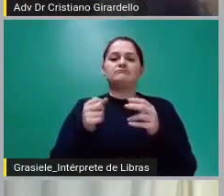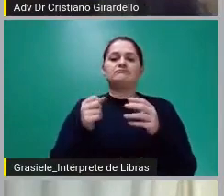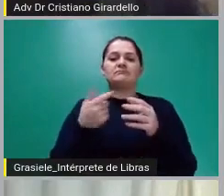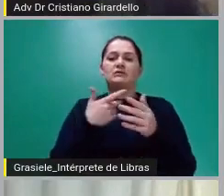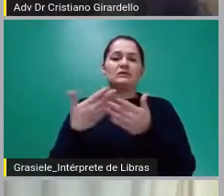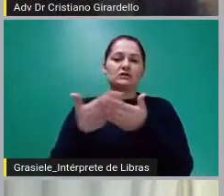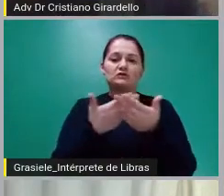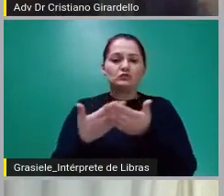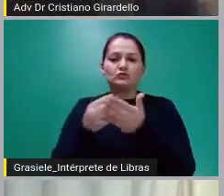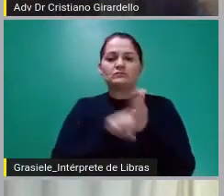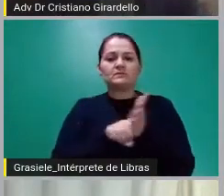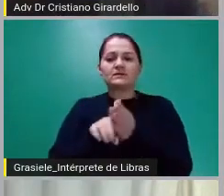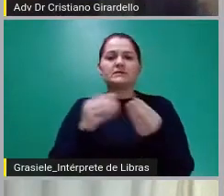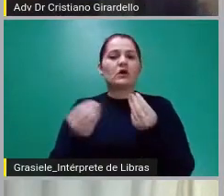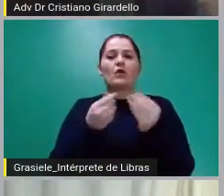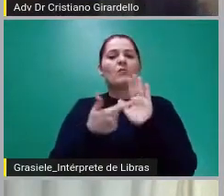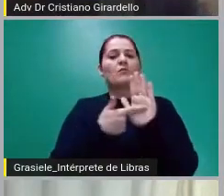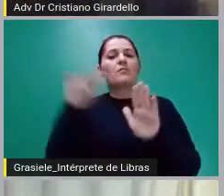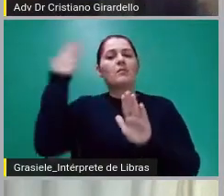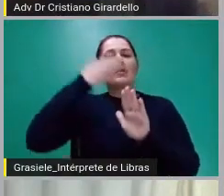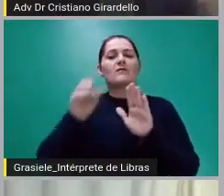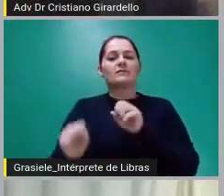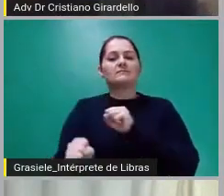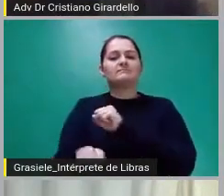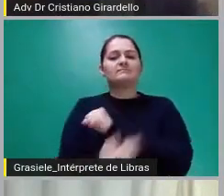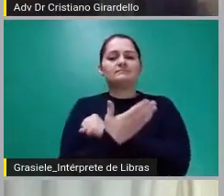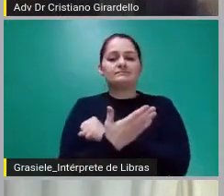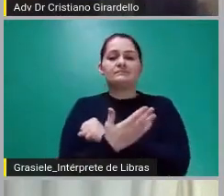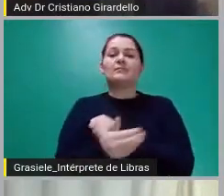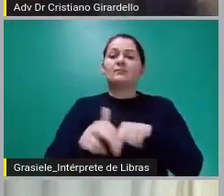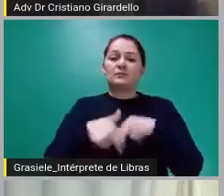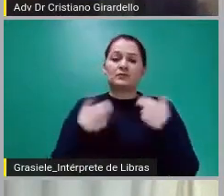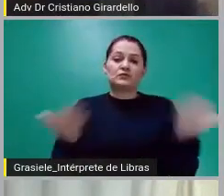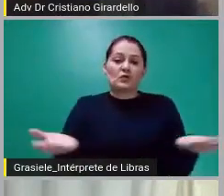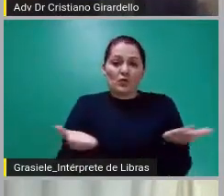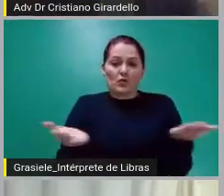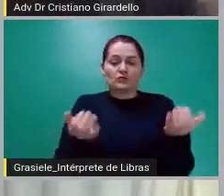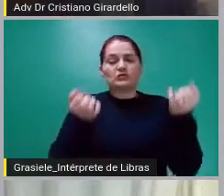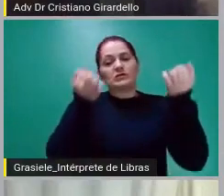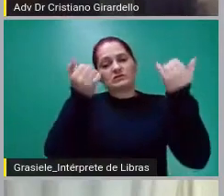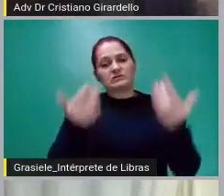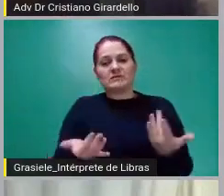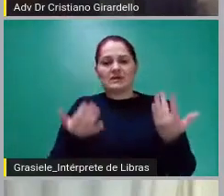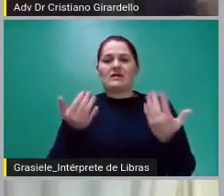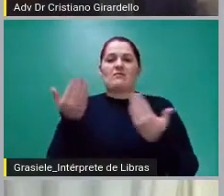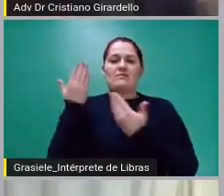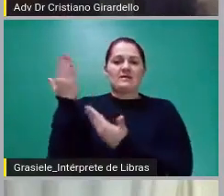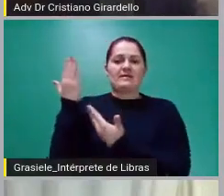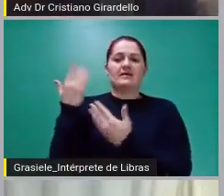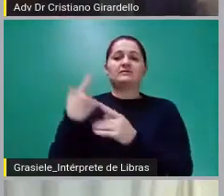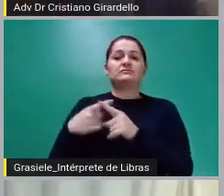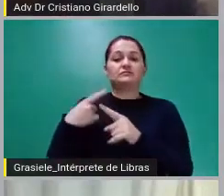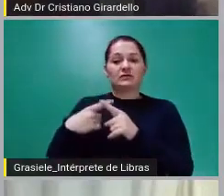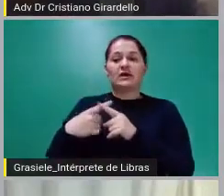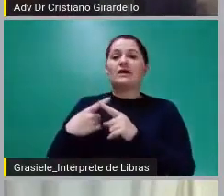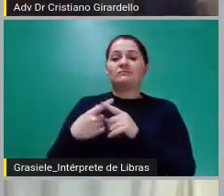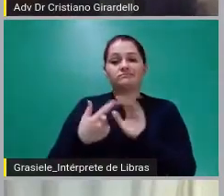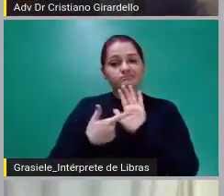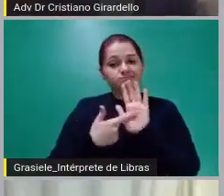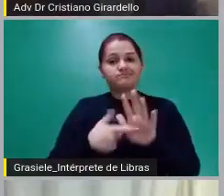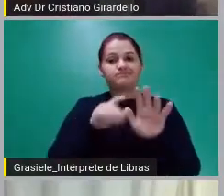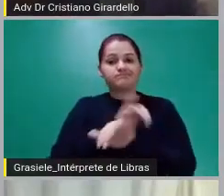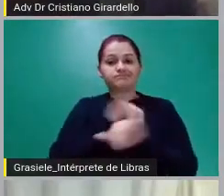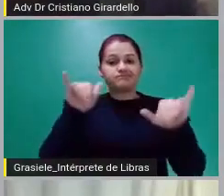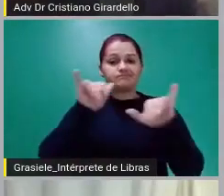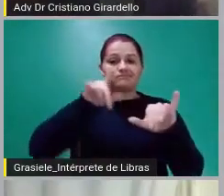que eu acho fundamental, por mais que todos já tenham feito. E a segunda homenagem que eu quero fazer